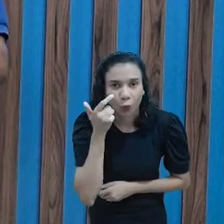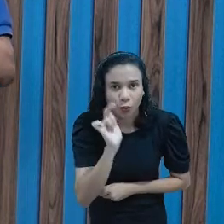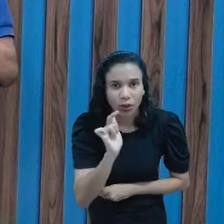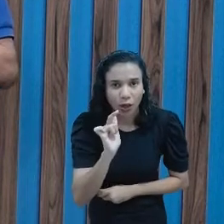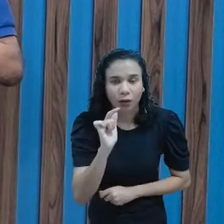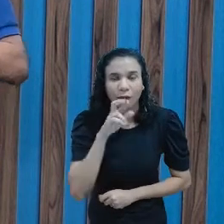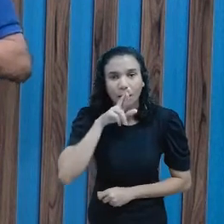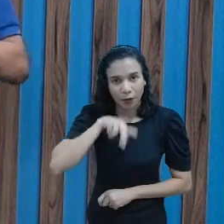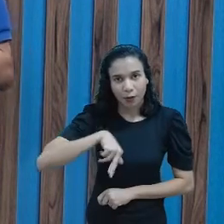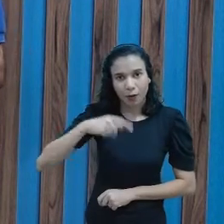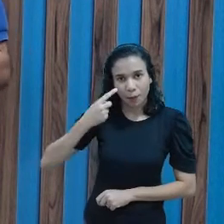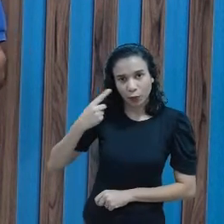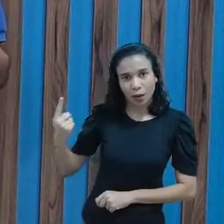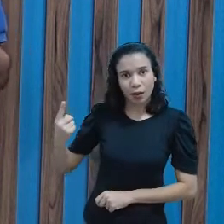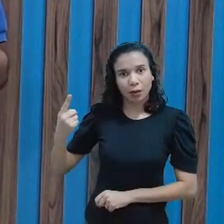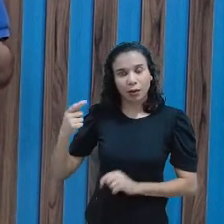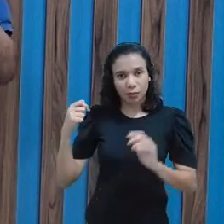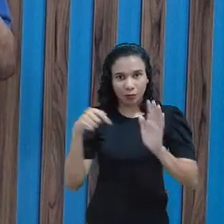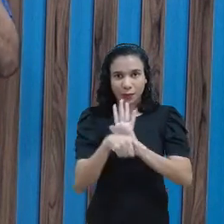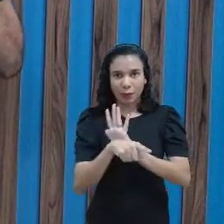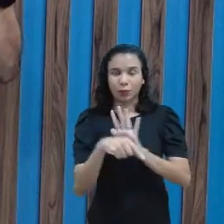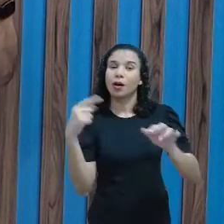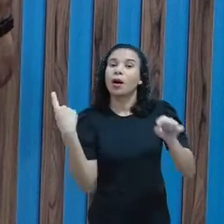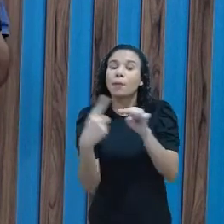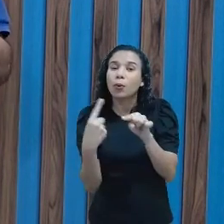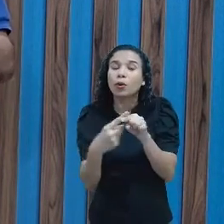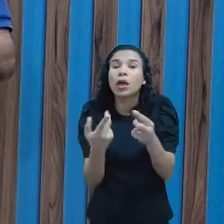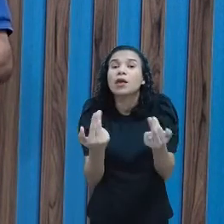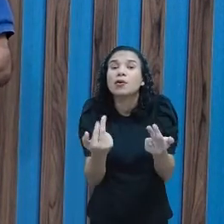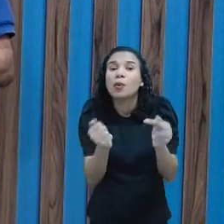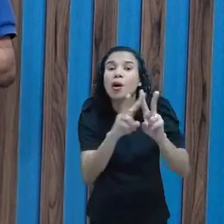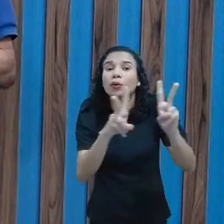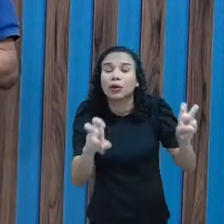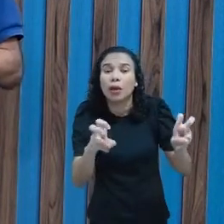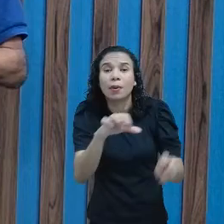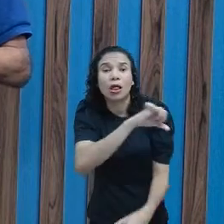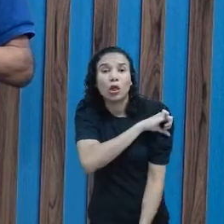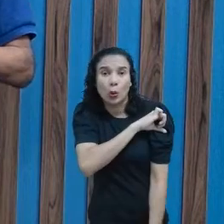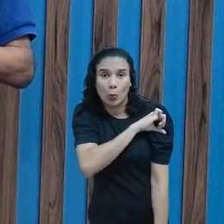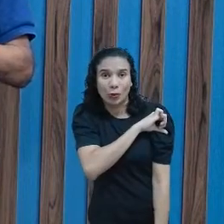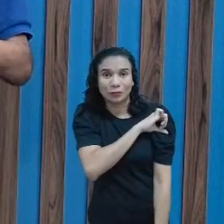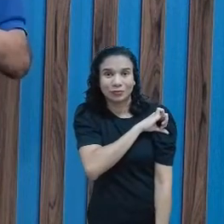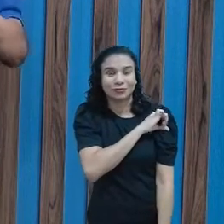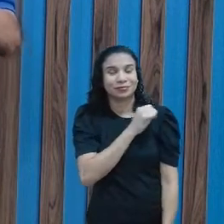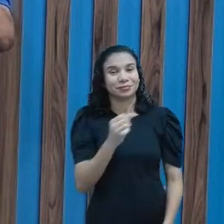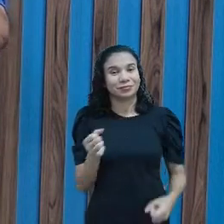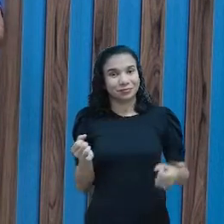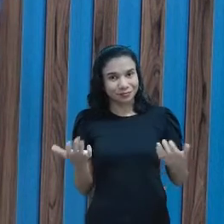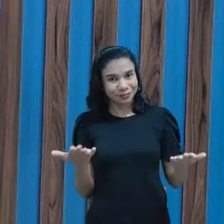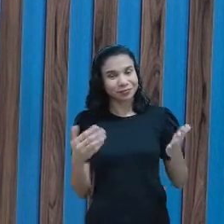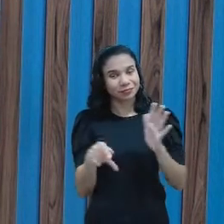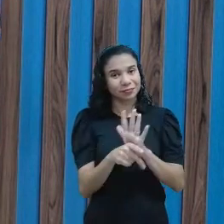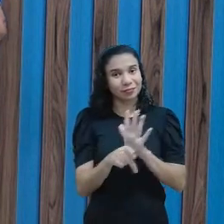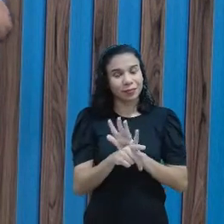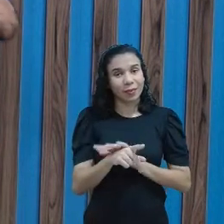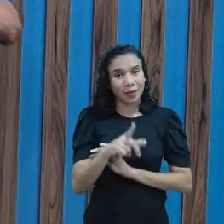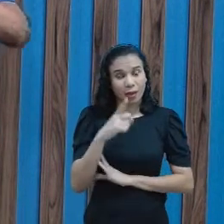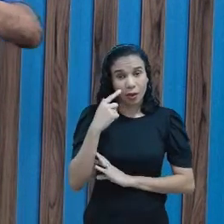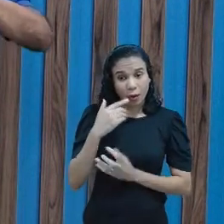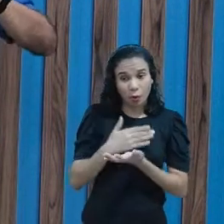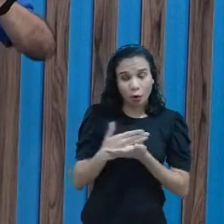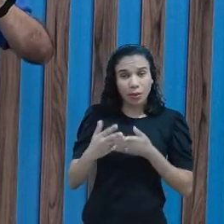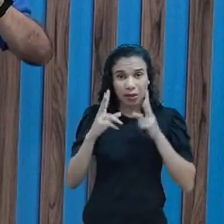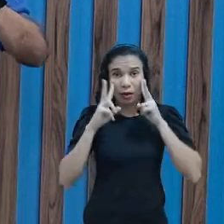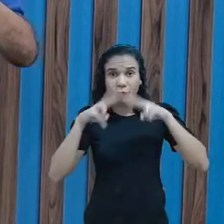fazer uma questão a nível de primeiro ano UPE, porque é o mesmo assunto que caiu no nono ano, tá vendo? Então, quando o SSA1, quando você vê o edital